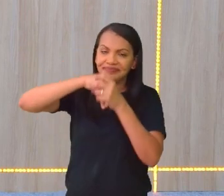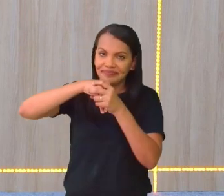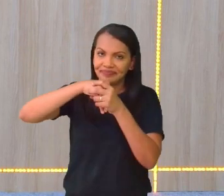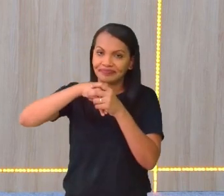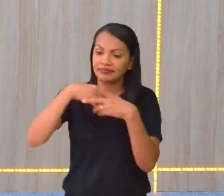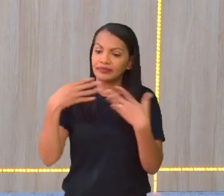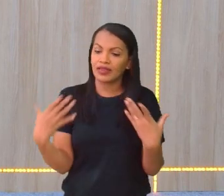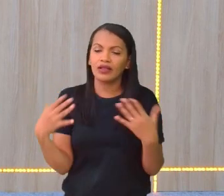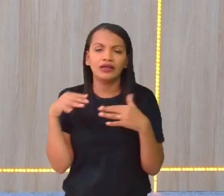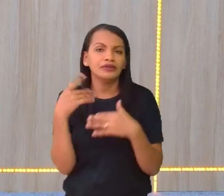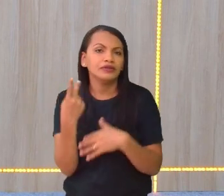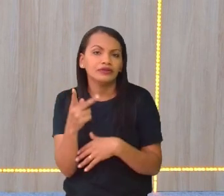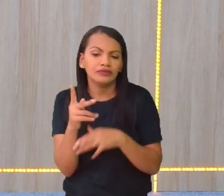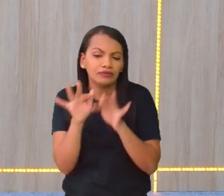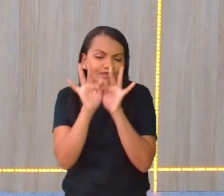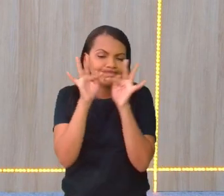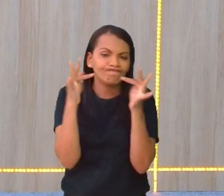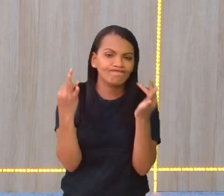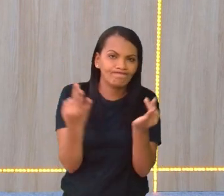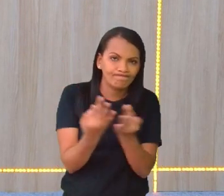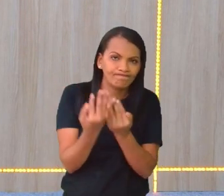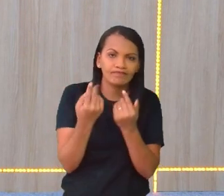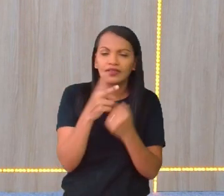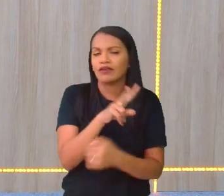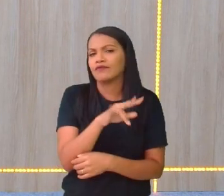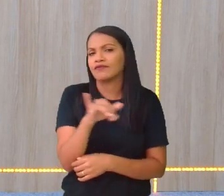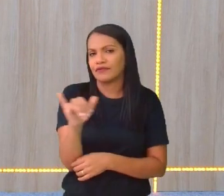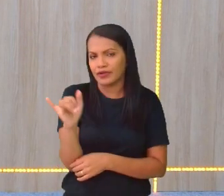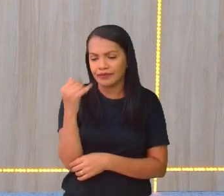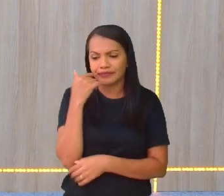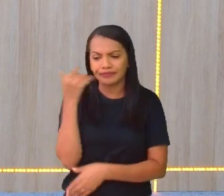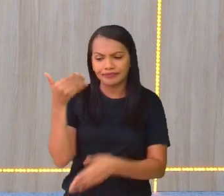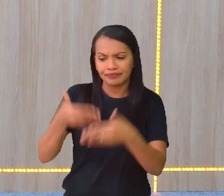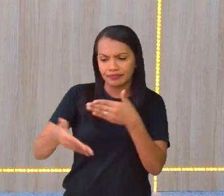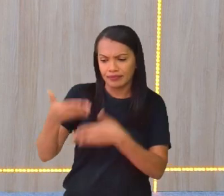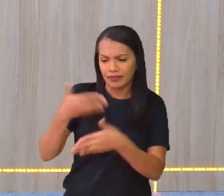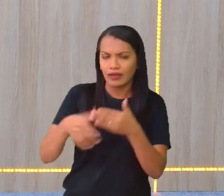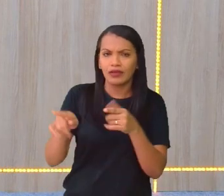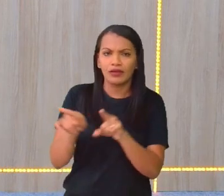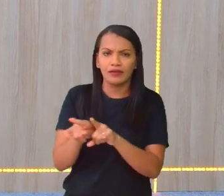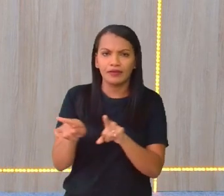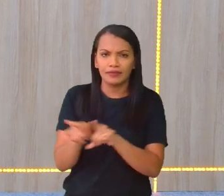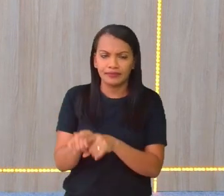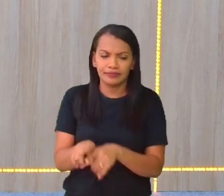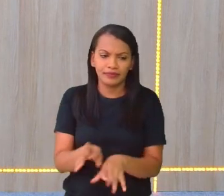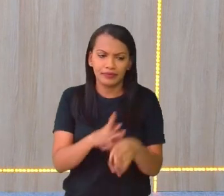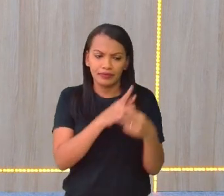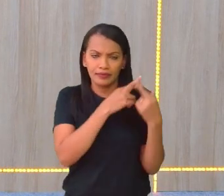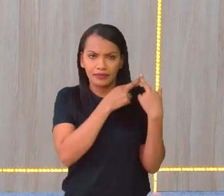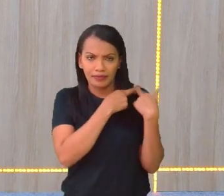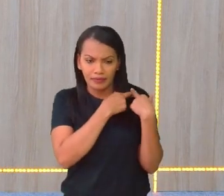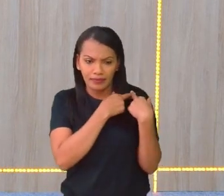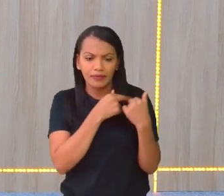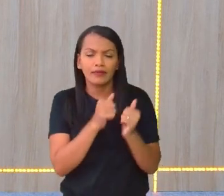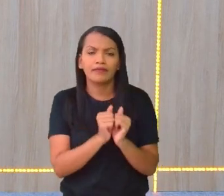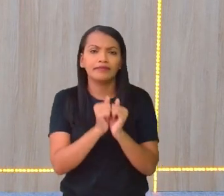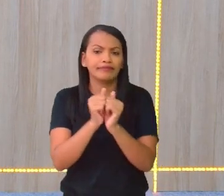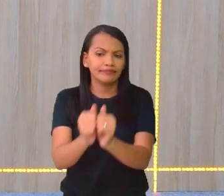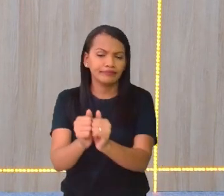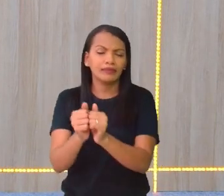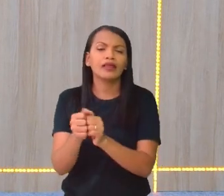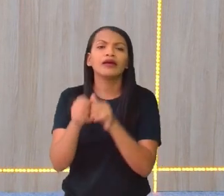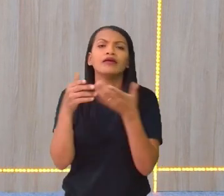Onde a sua família frequenta, não é? Onde você é levado, levada pelo seu responsável, perceba